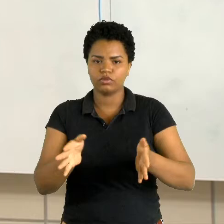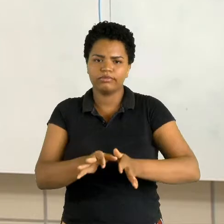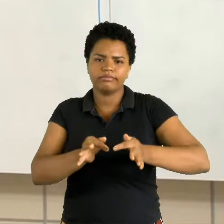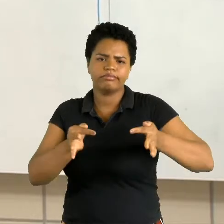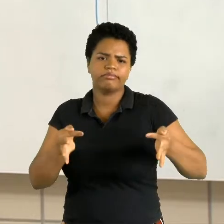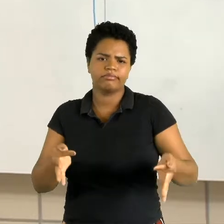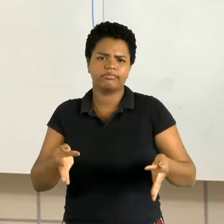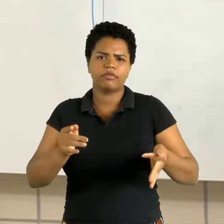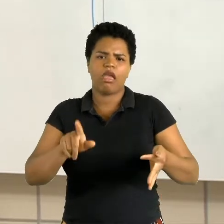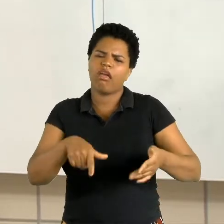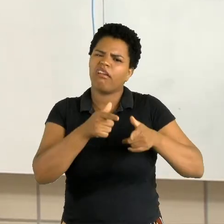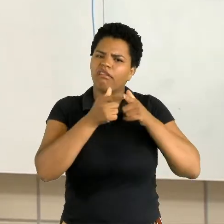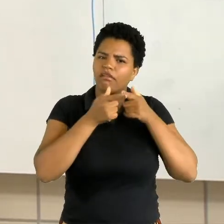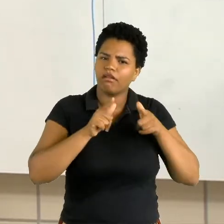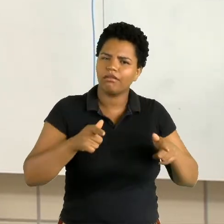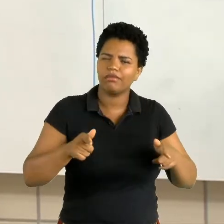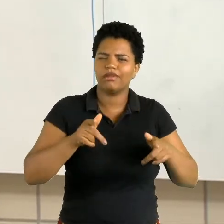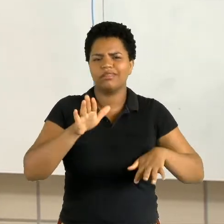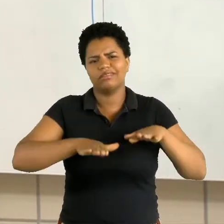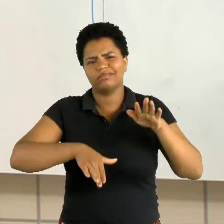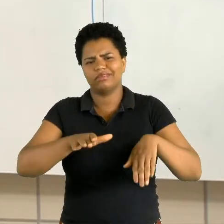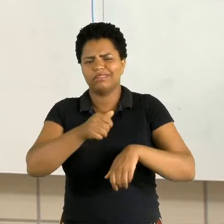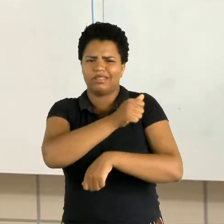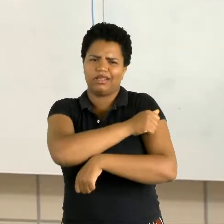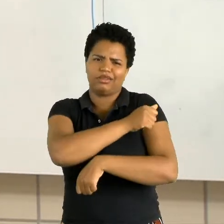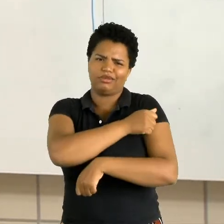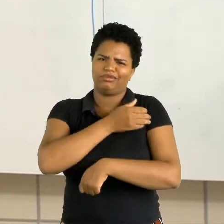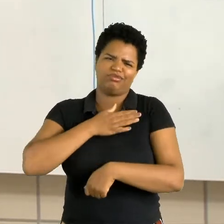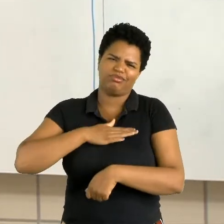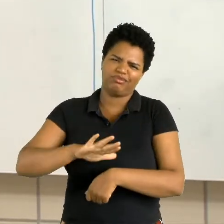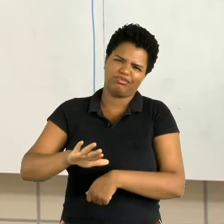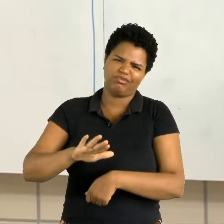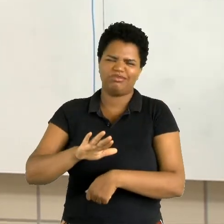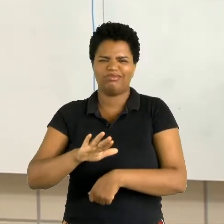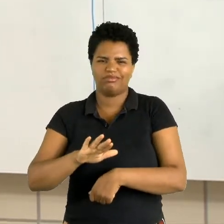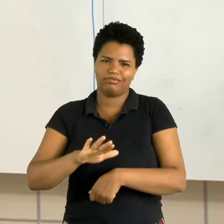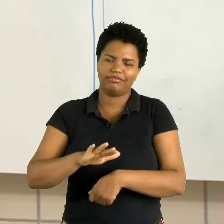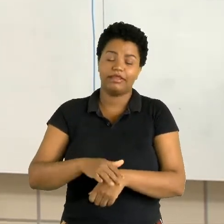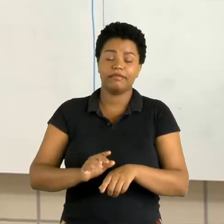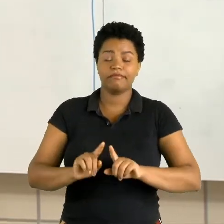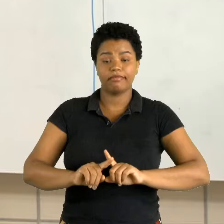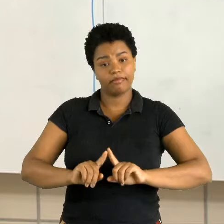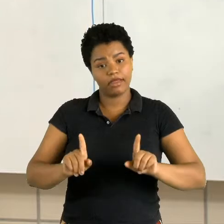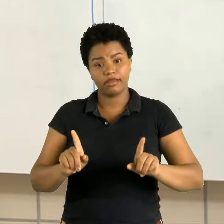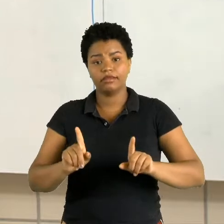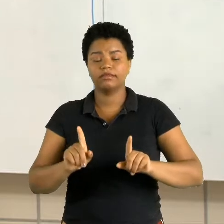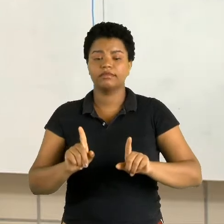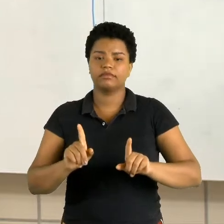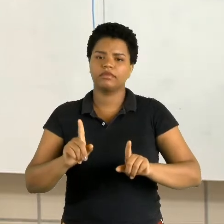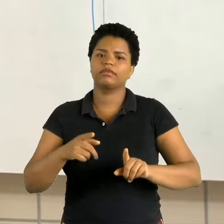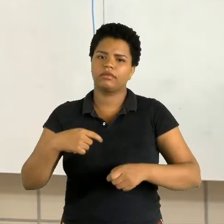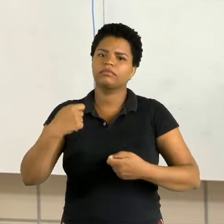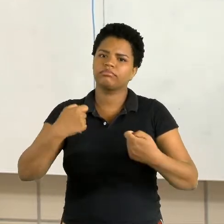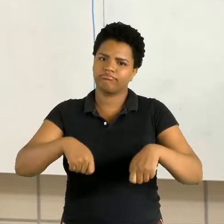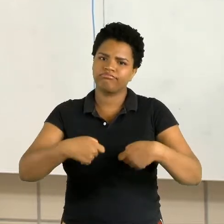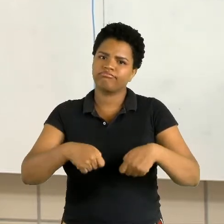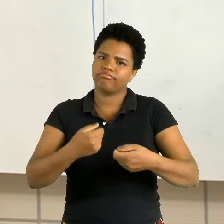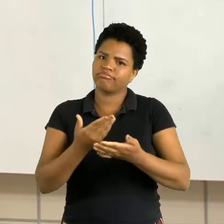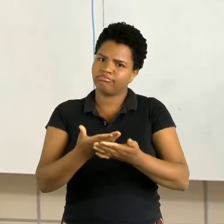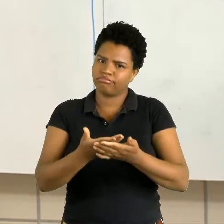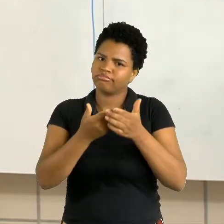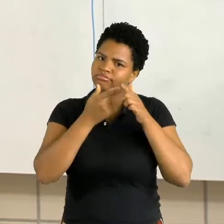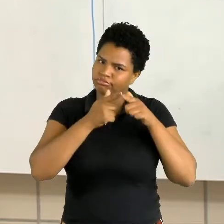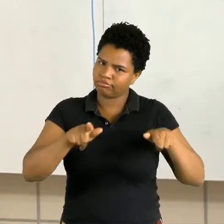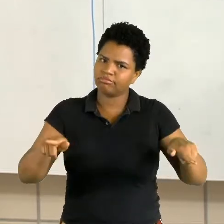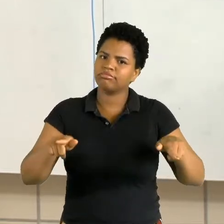parte gramatical, então às vezes os alunos não gostam um pouquinho, né? Mas a gente tem a necessidade de estudar a gramática e